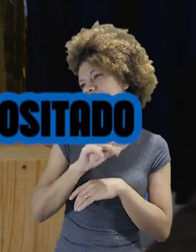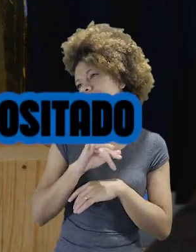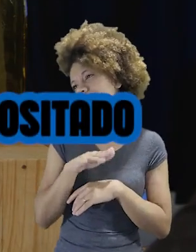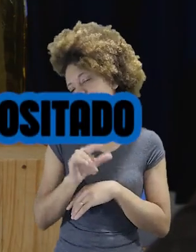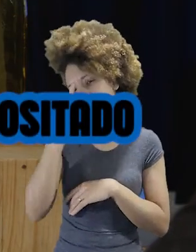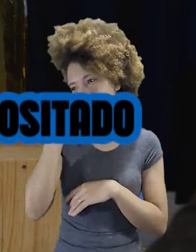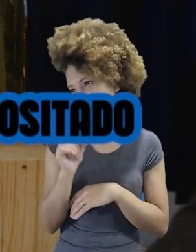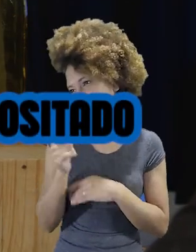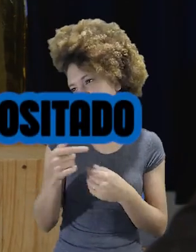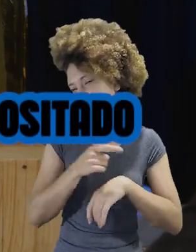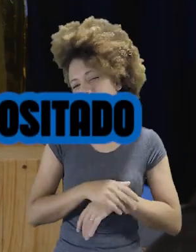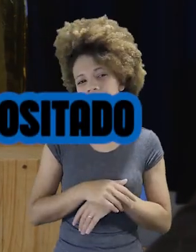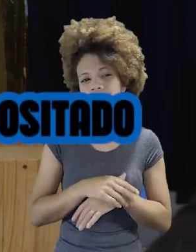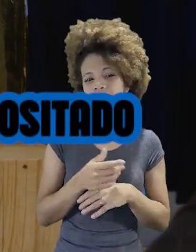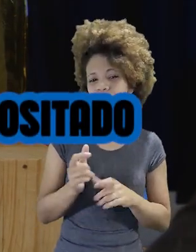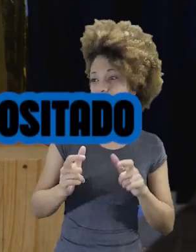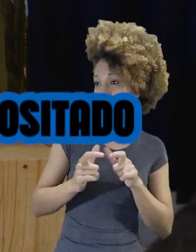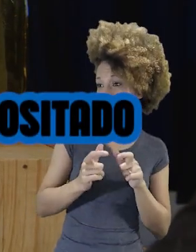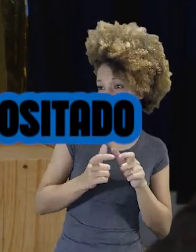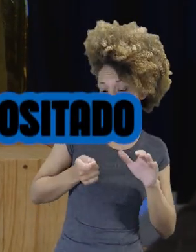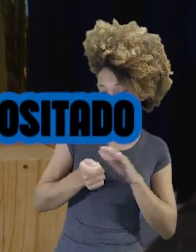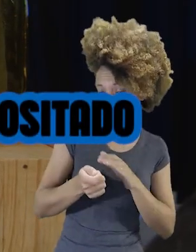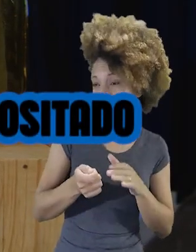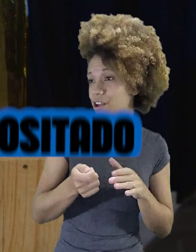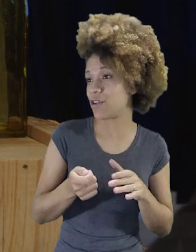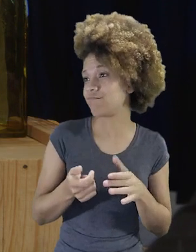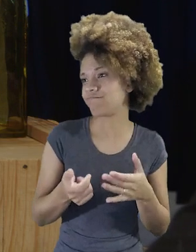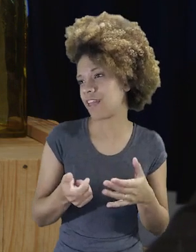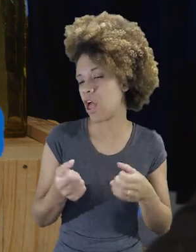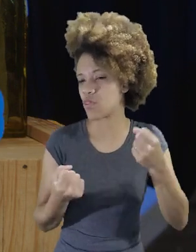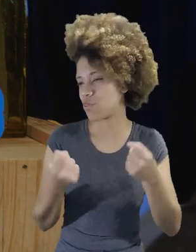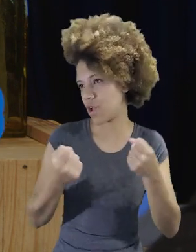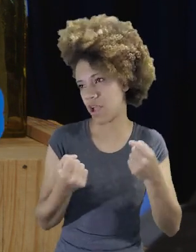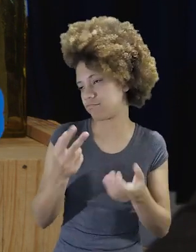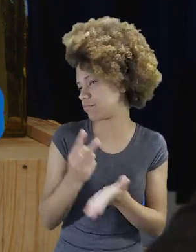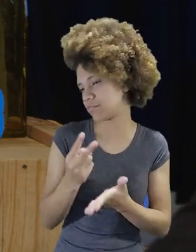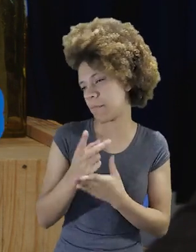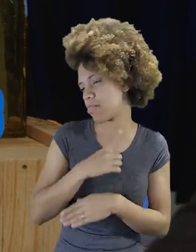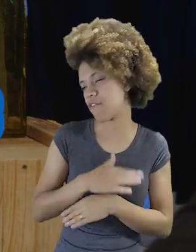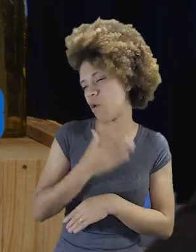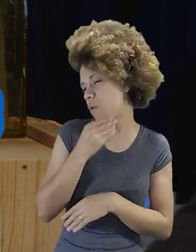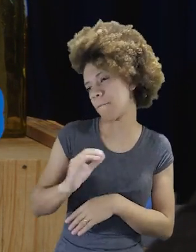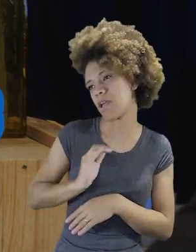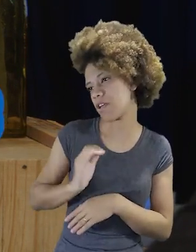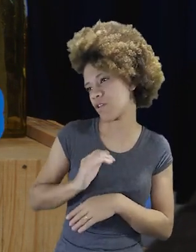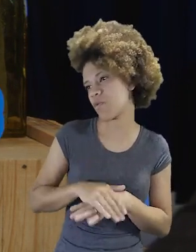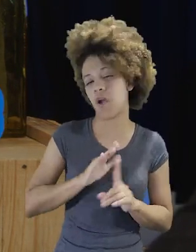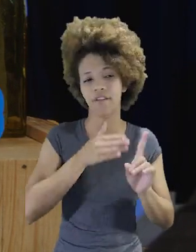carro dele tá ligado sempre teve o playboy fã de Racionais é mais existia um existia um grande